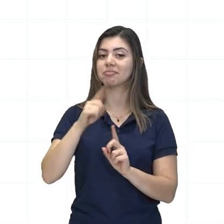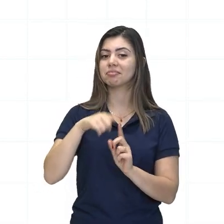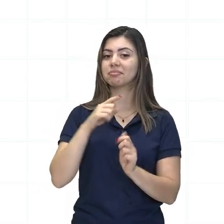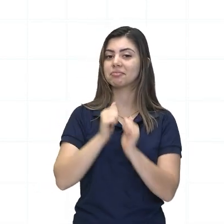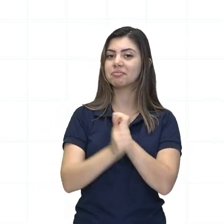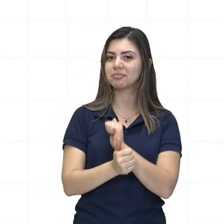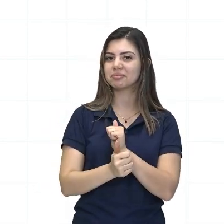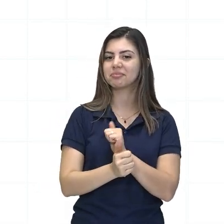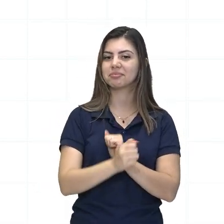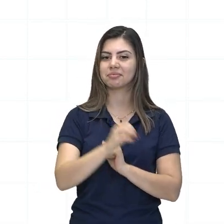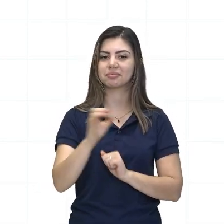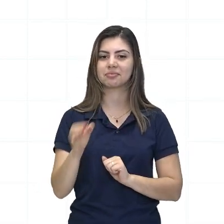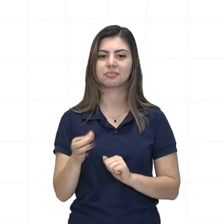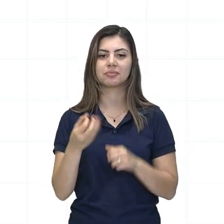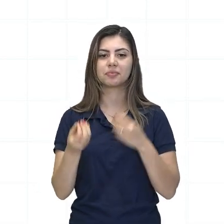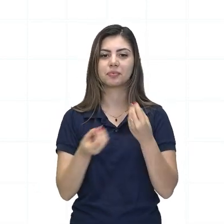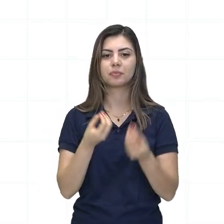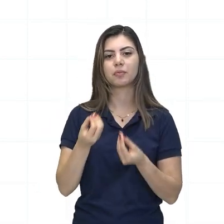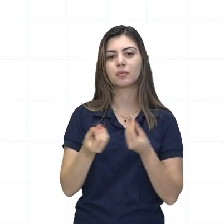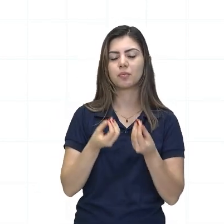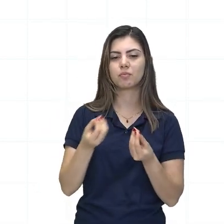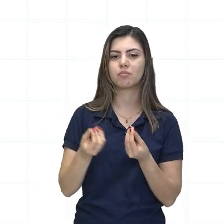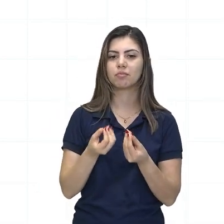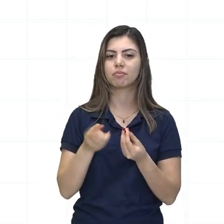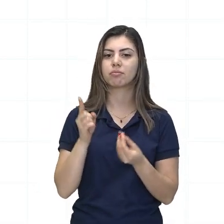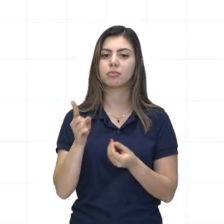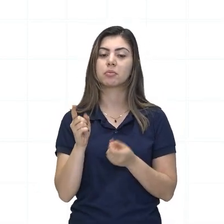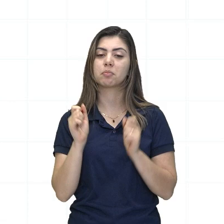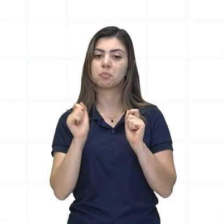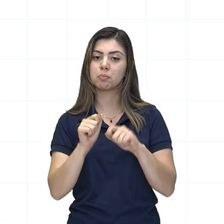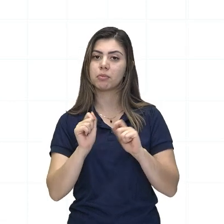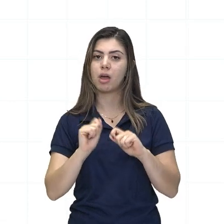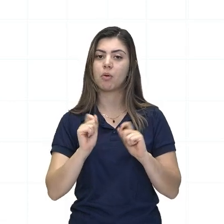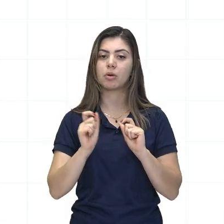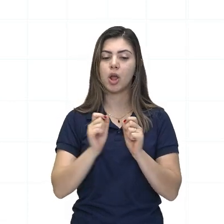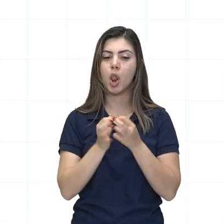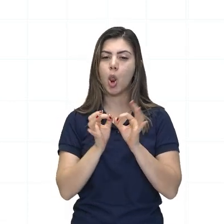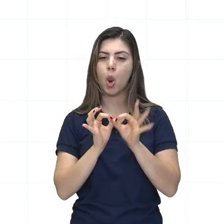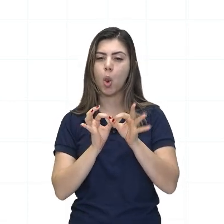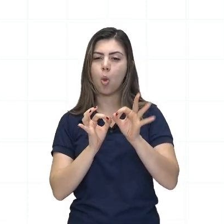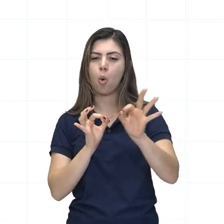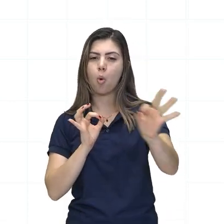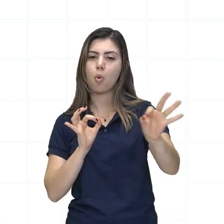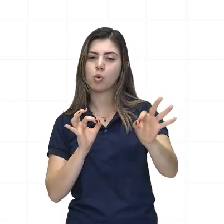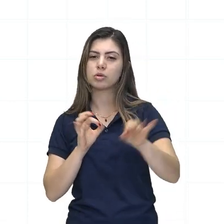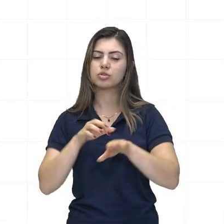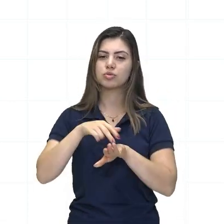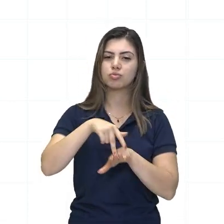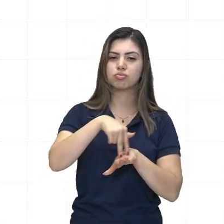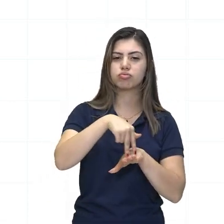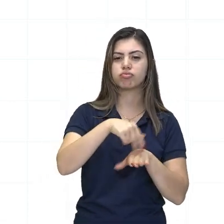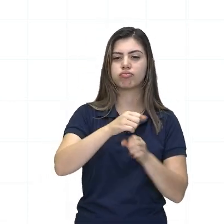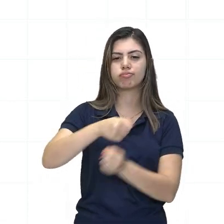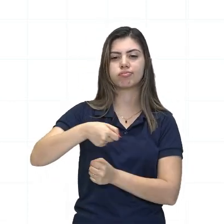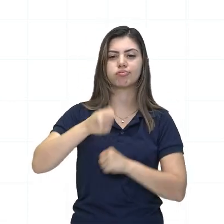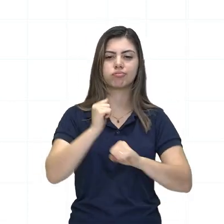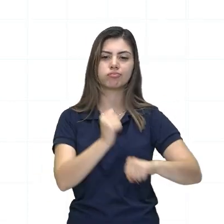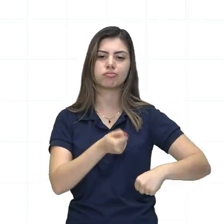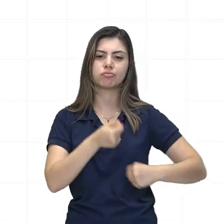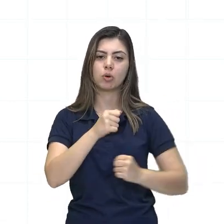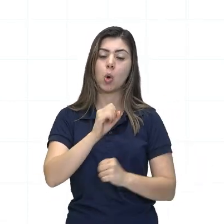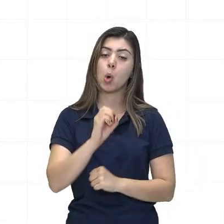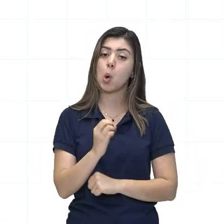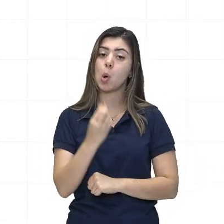nós vimos agora, que ou eles fazem um percurso muito longo, né? Ou